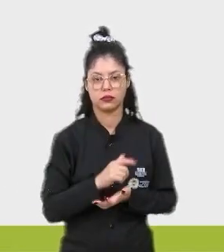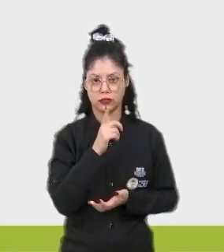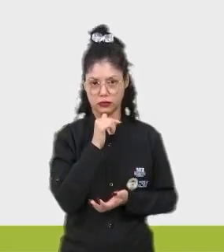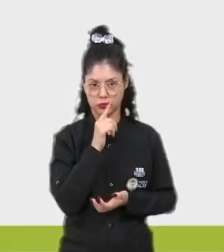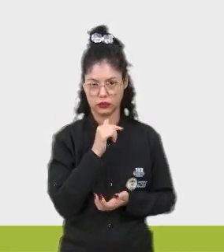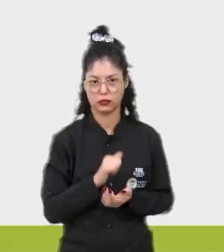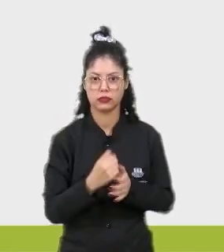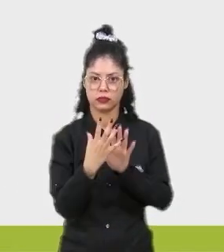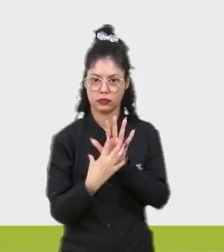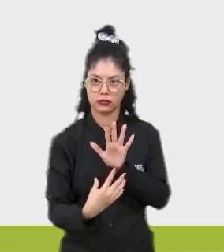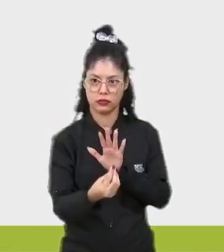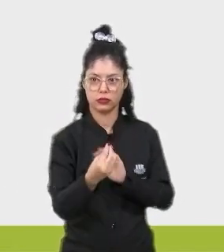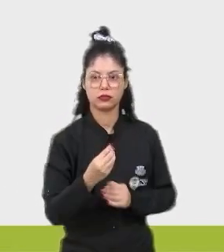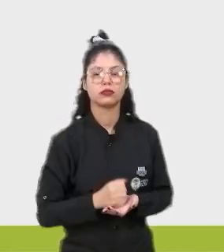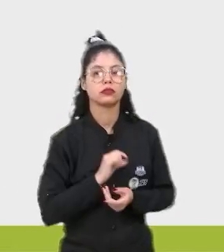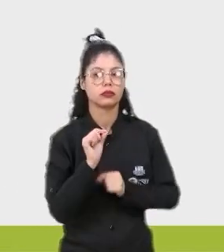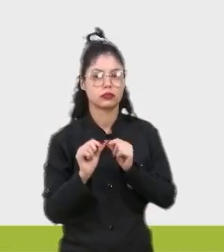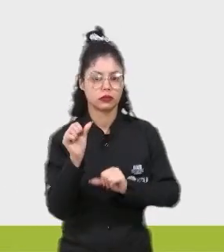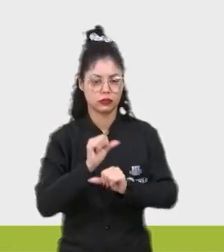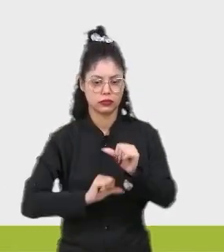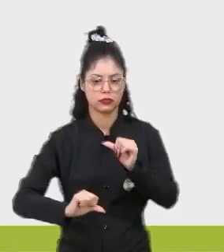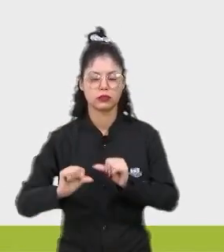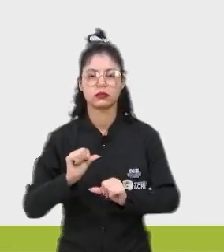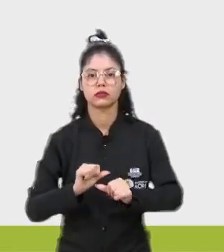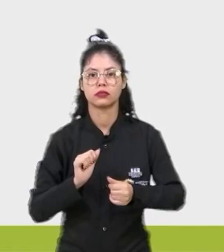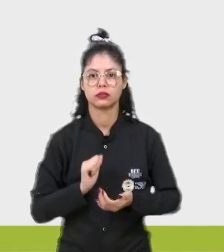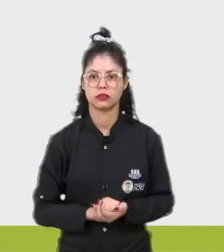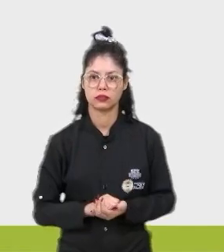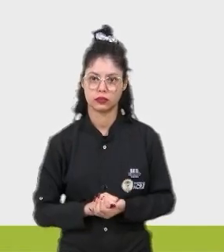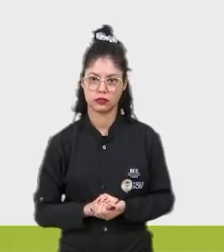ele vai emitir ali o quê? Uma mudança de